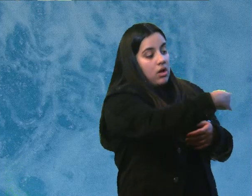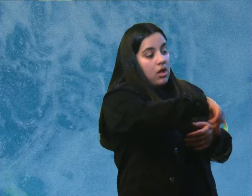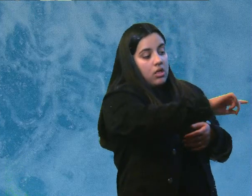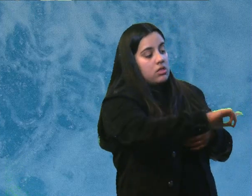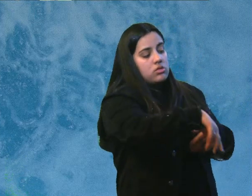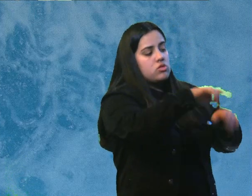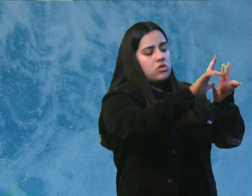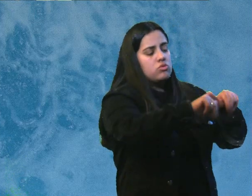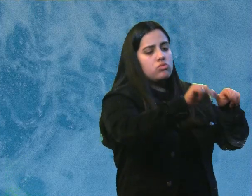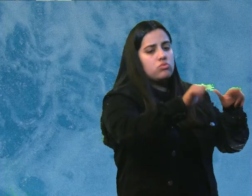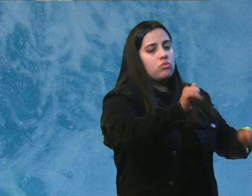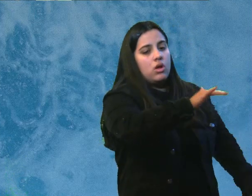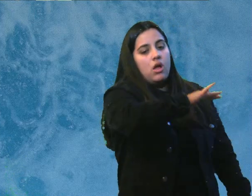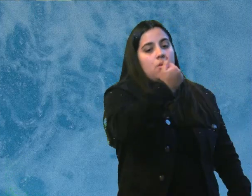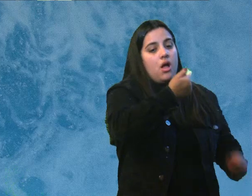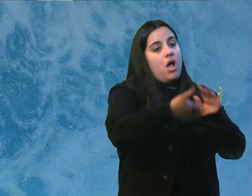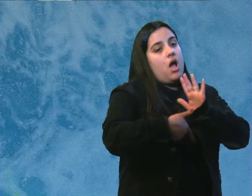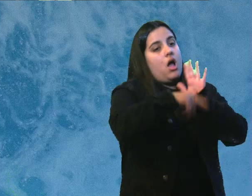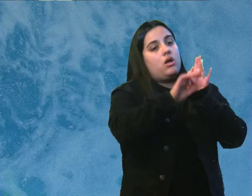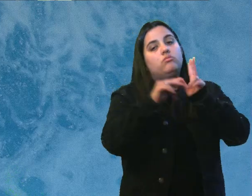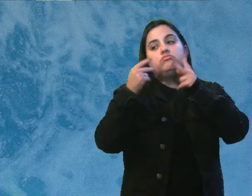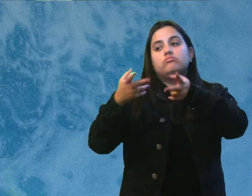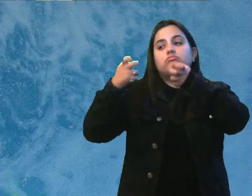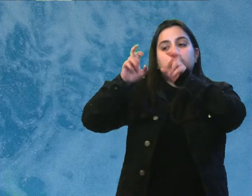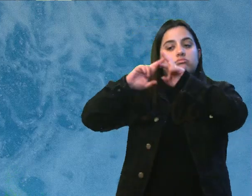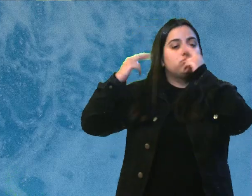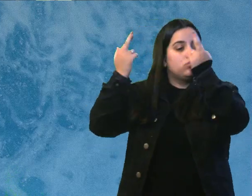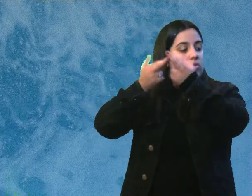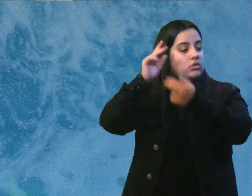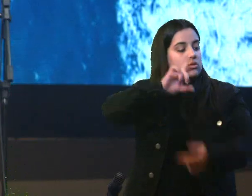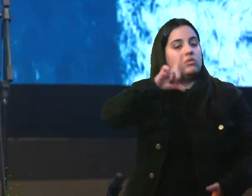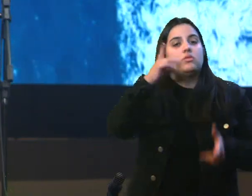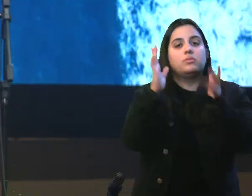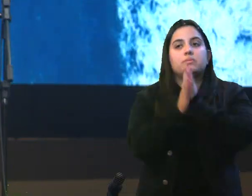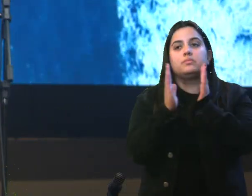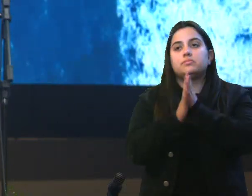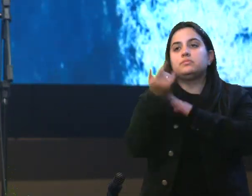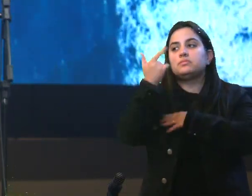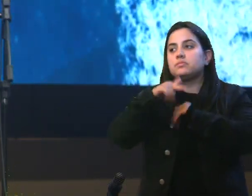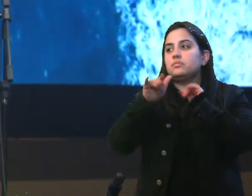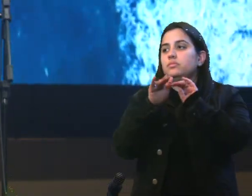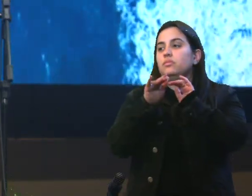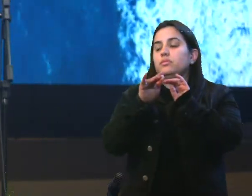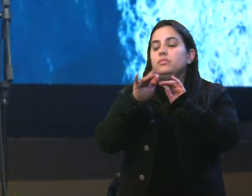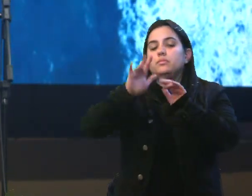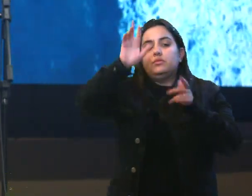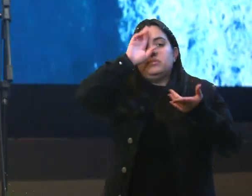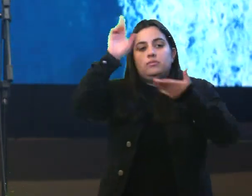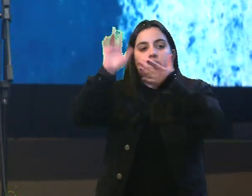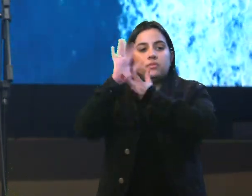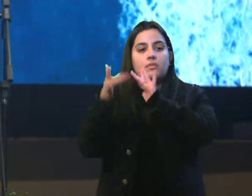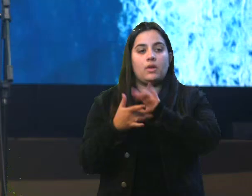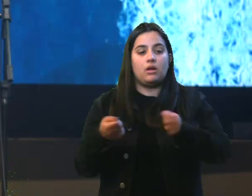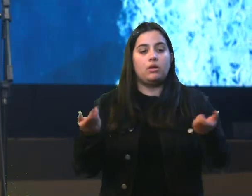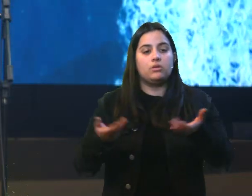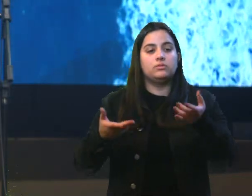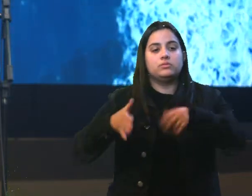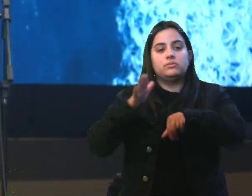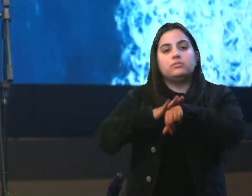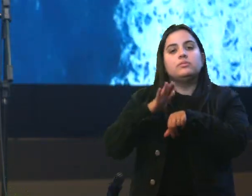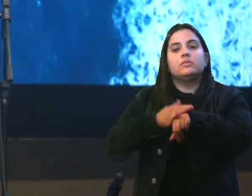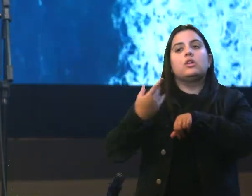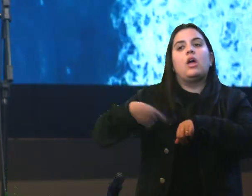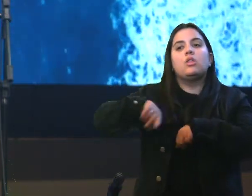não morrerão antes de ver o reino de Deus. Vamos orar mais uma vez. Senhor Jesus, nessa noite, mais uma vez